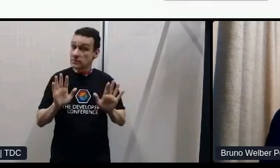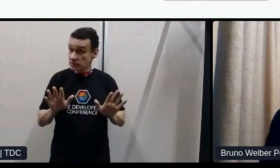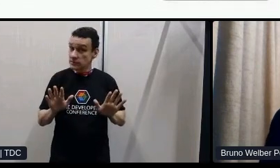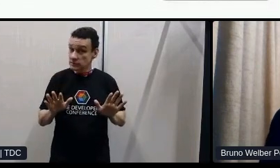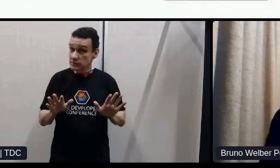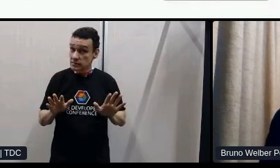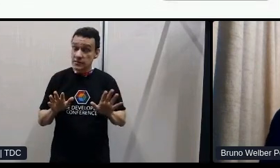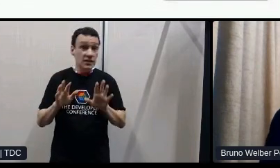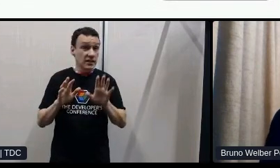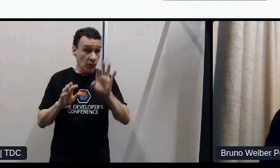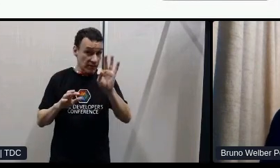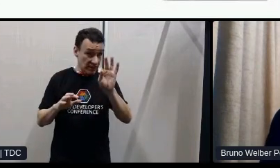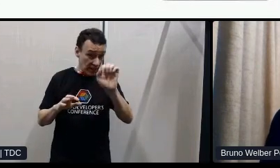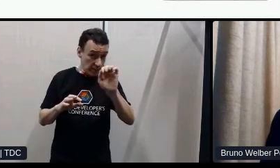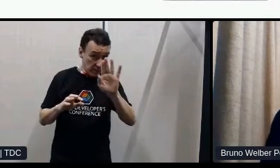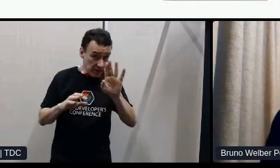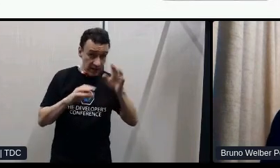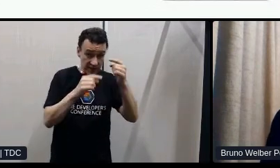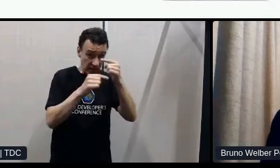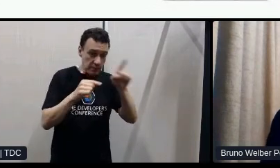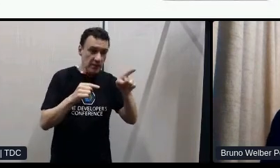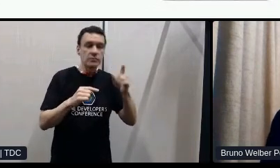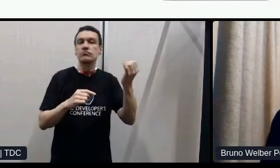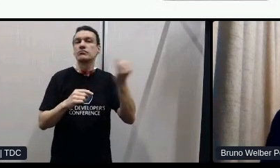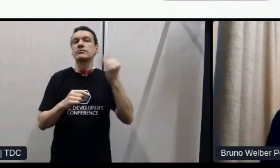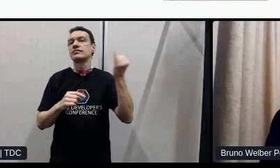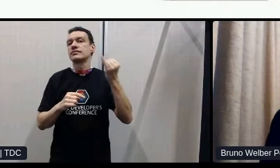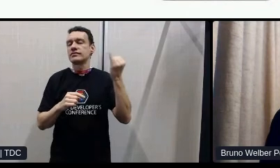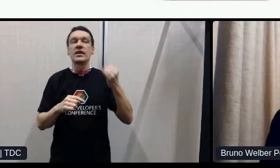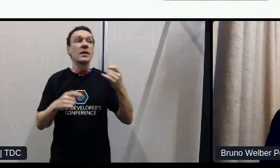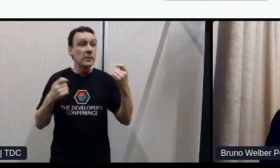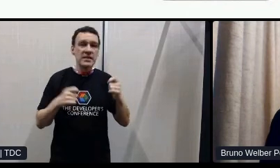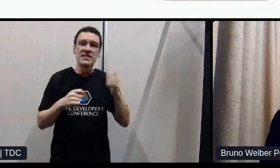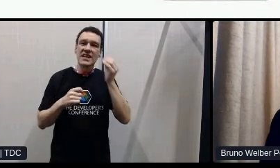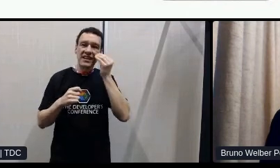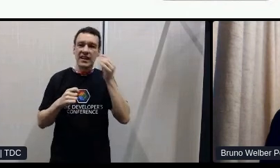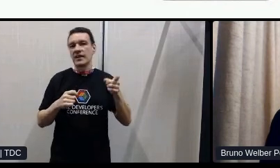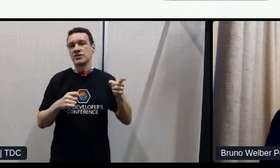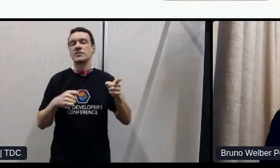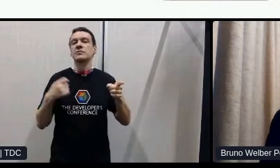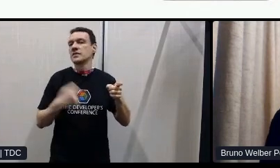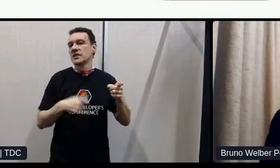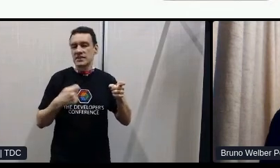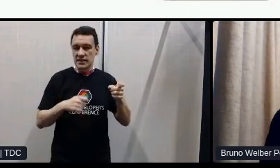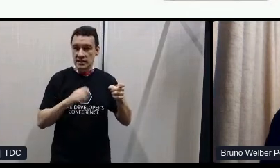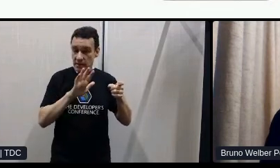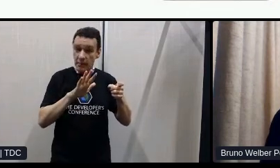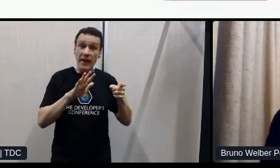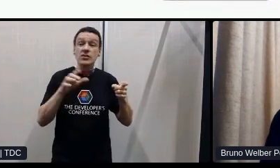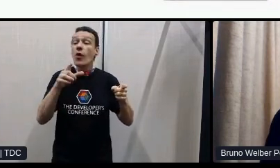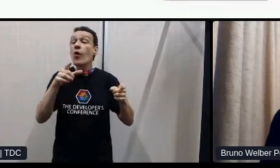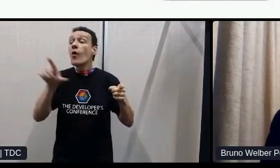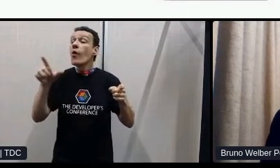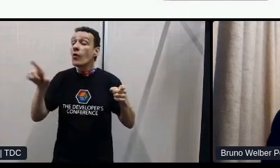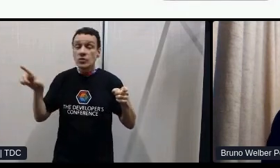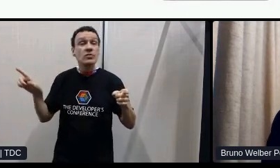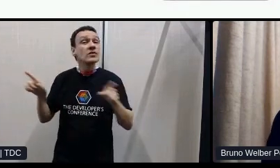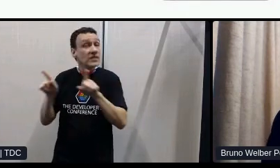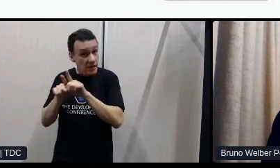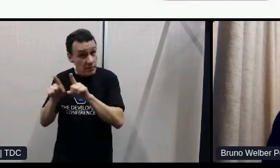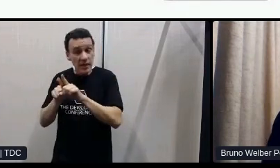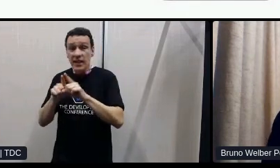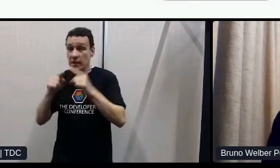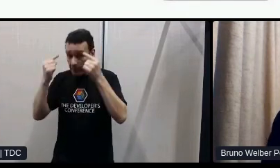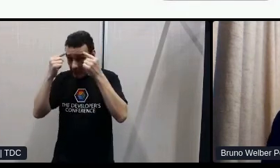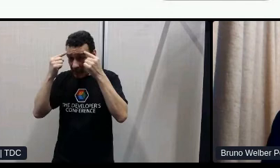sim super importante de você testar, é super relevante você testar, só que se tratando desse público, ele não pode ser o único meio de teste. Ele também